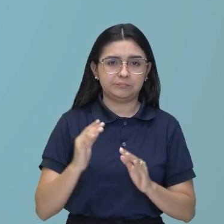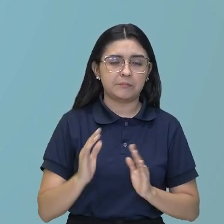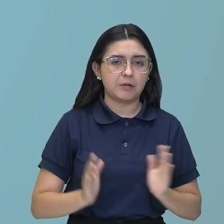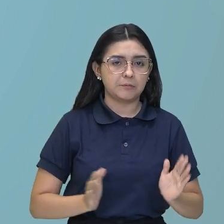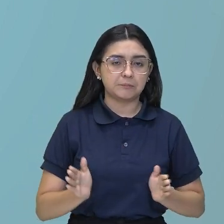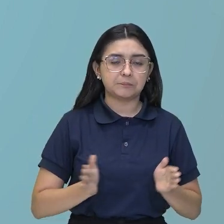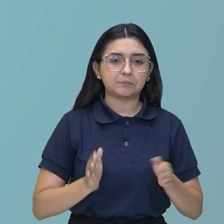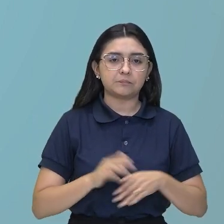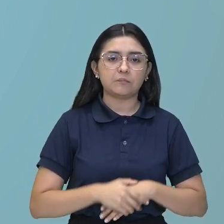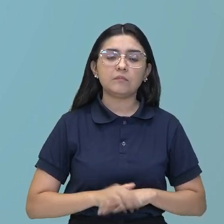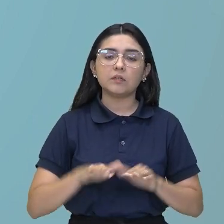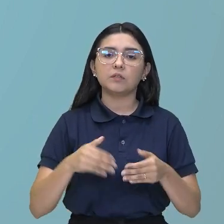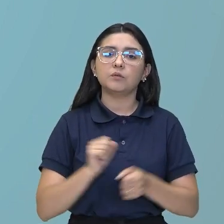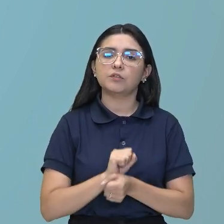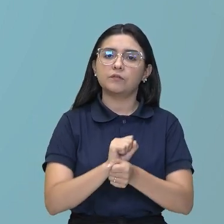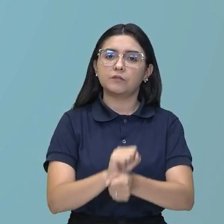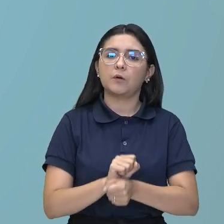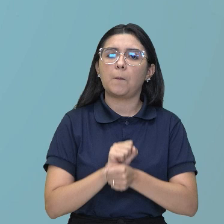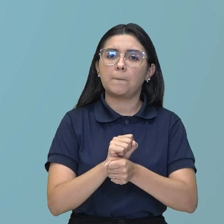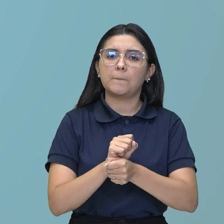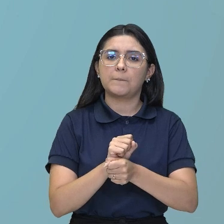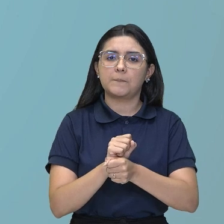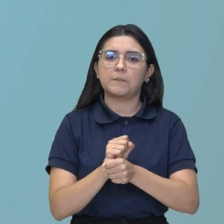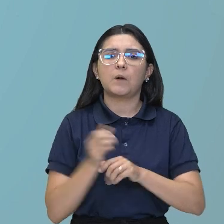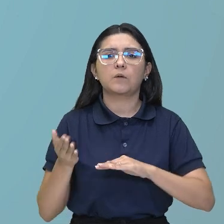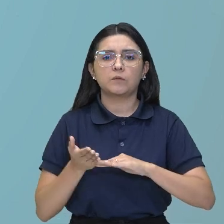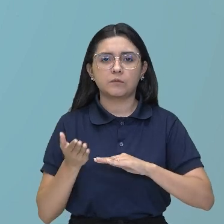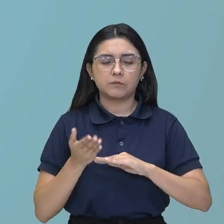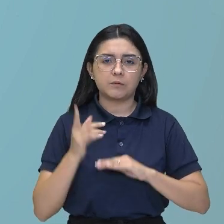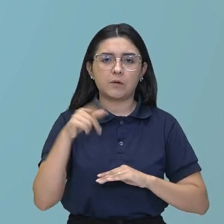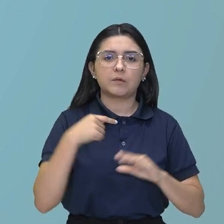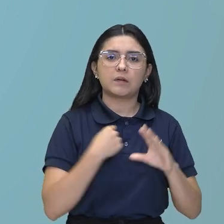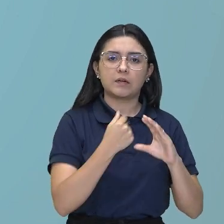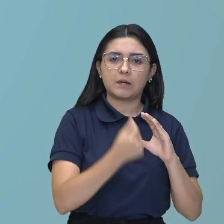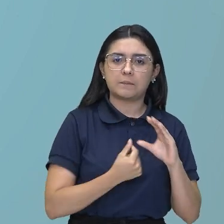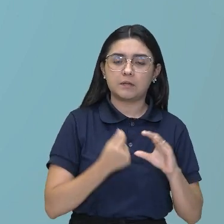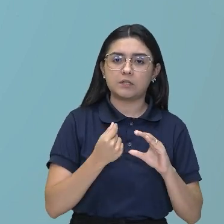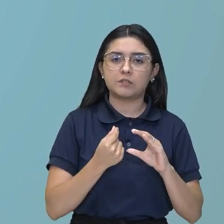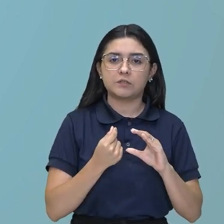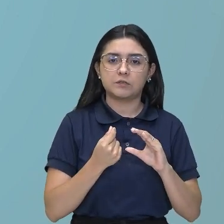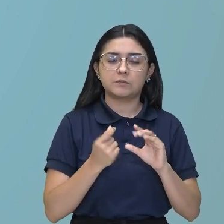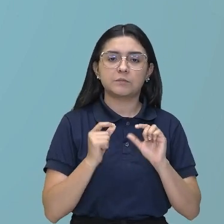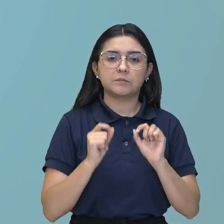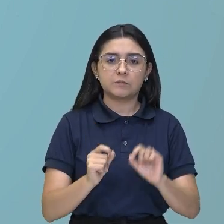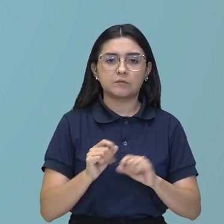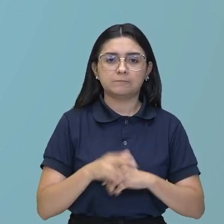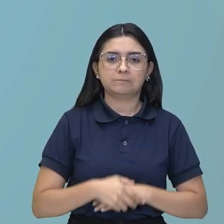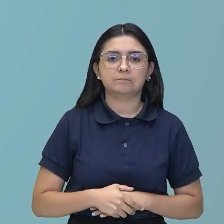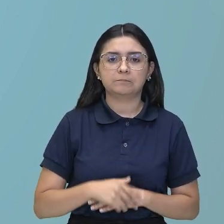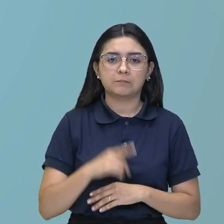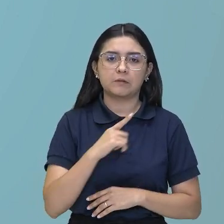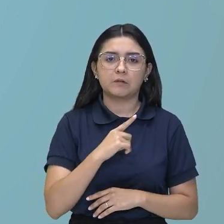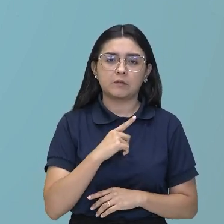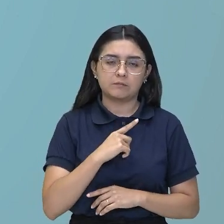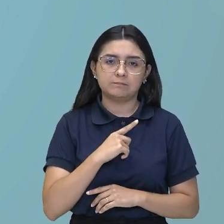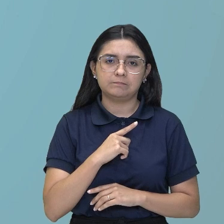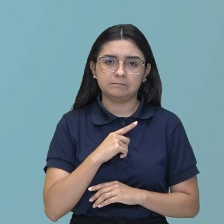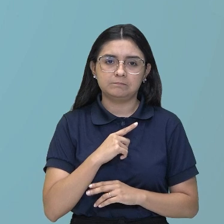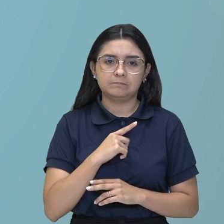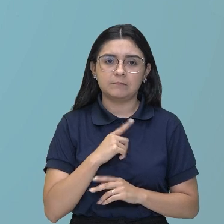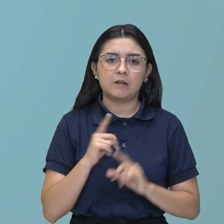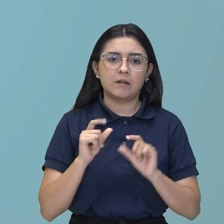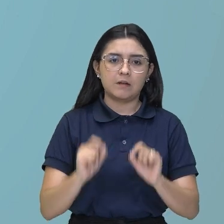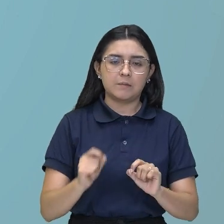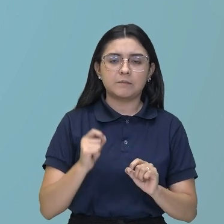escravidão moderna, ela foi a forma ideal que o capitalismo comercial encontrou para a exploração nas